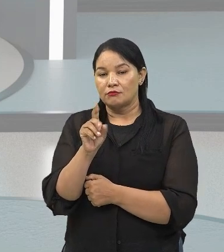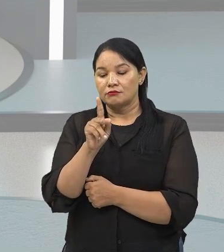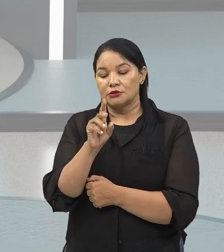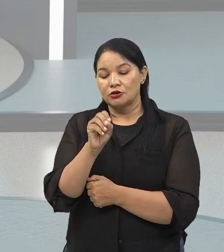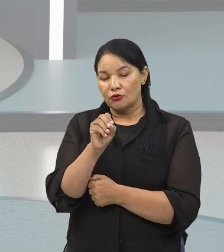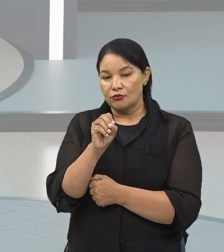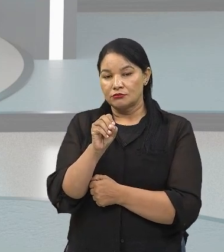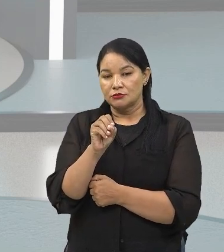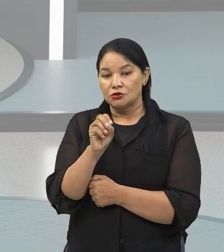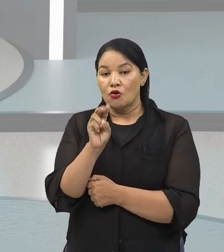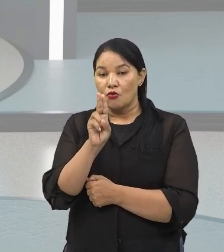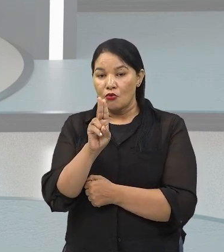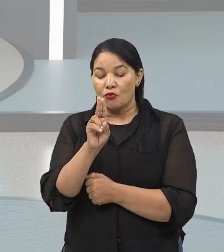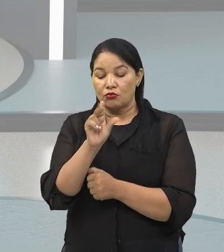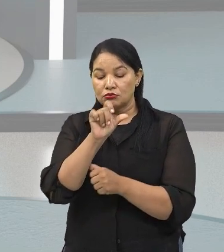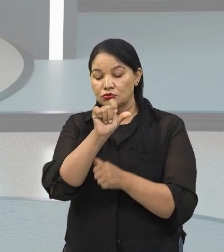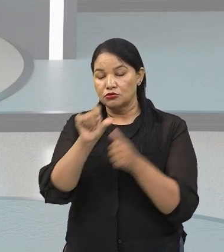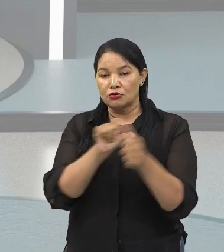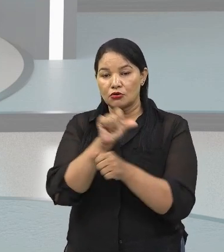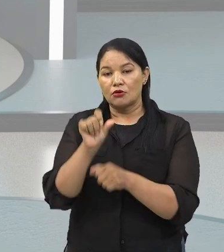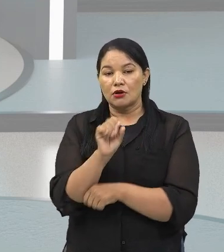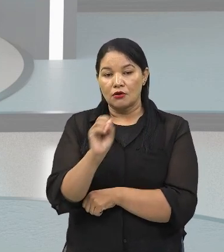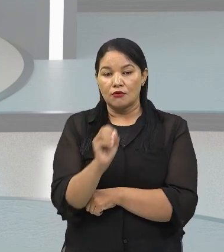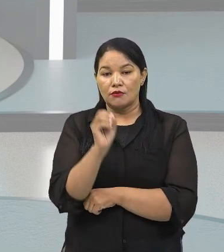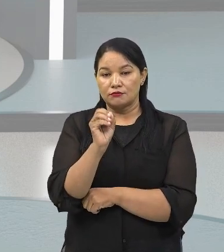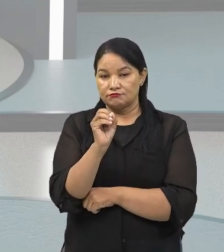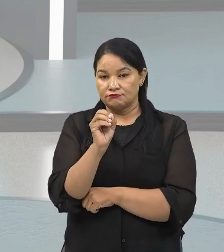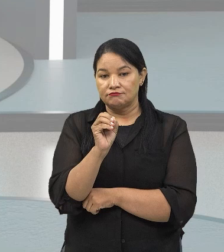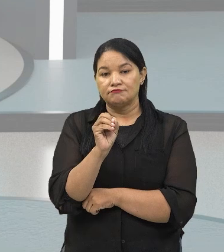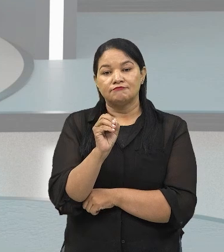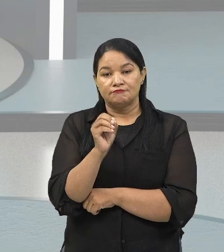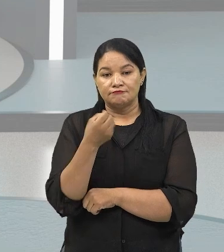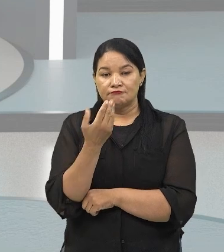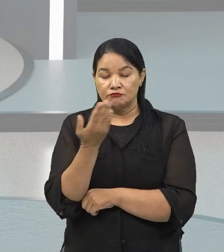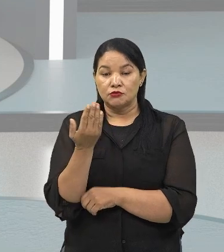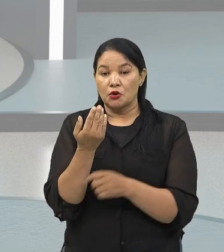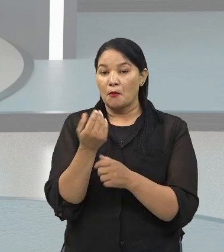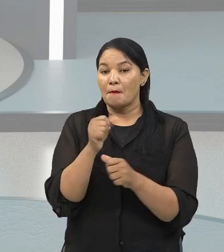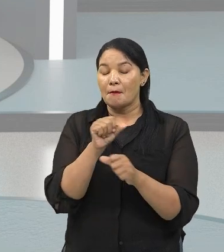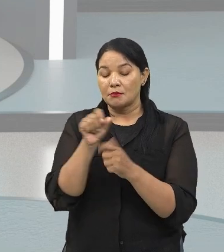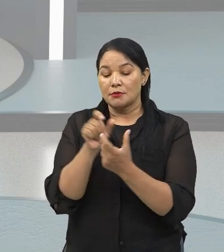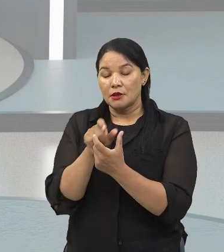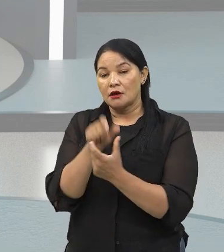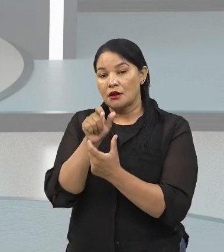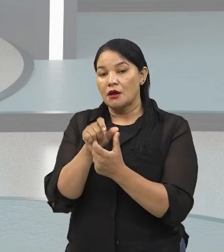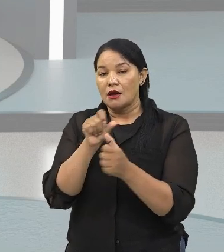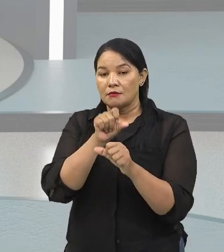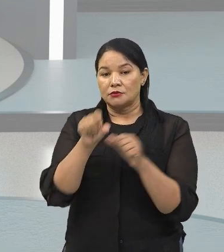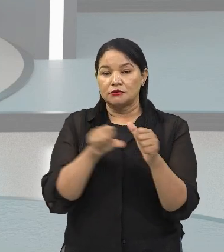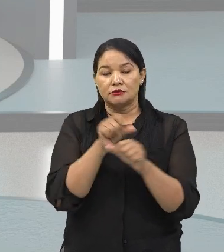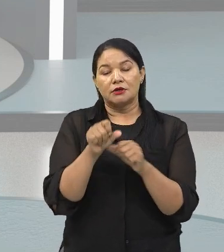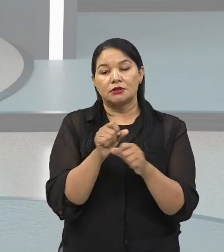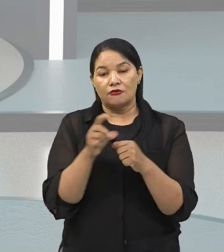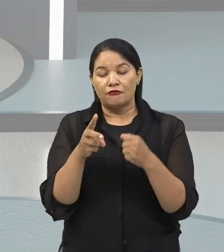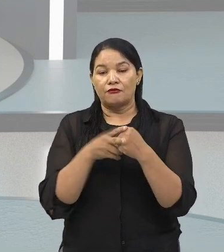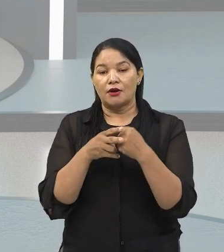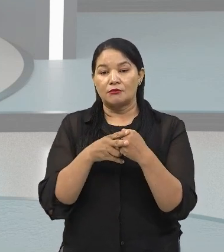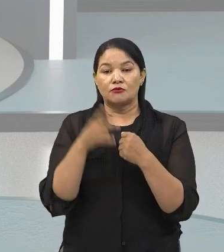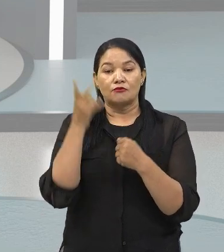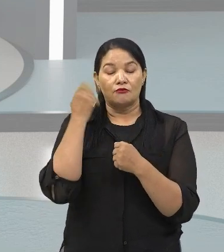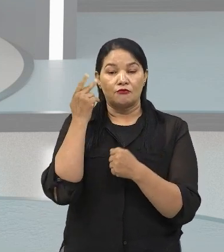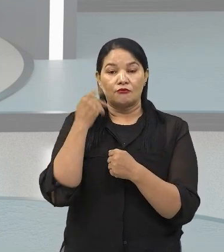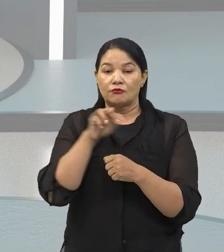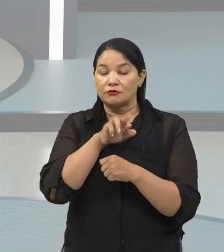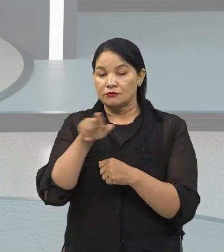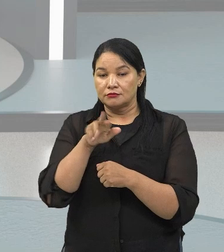No lugar do U de pudrir foi um O. Então, se a raiz foi alterada, o particípio é irregular. Ok? Ficou